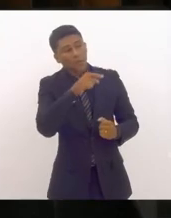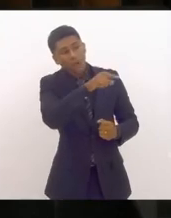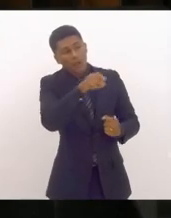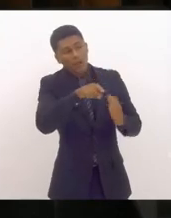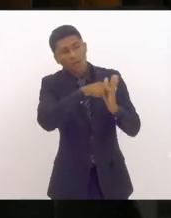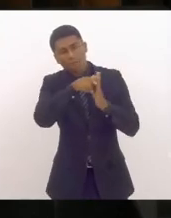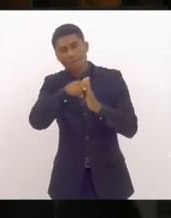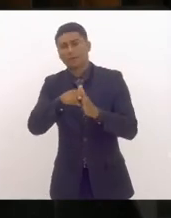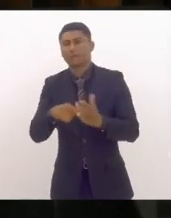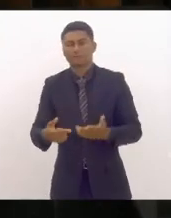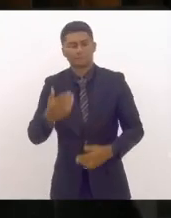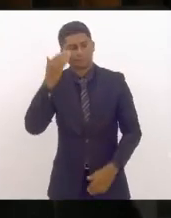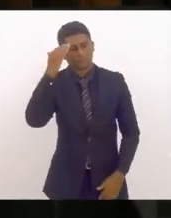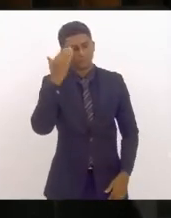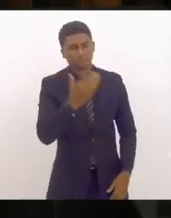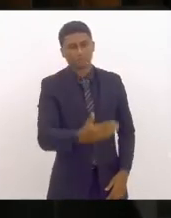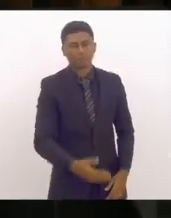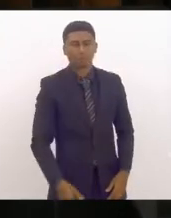Muito obrigado, senhora presidente.